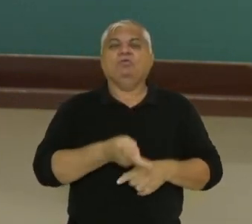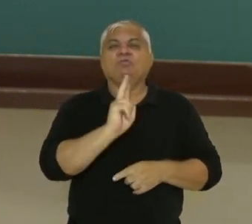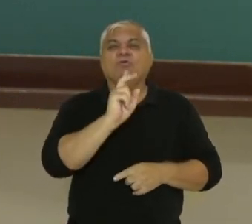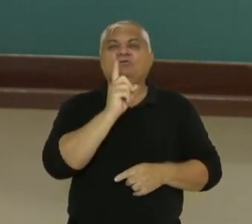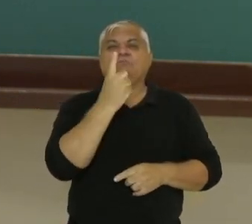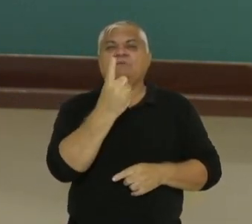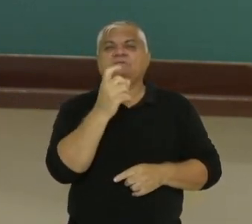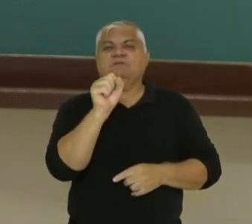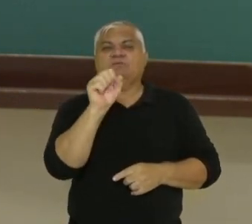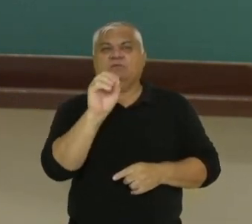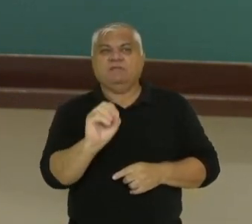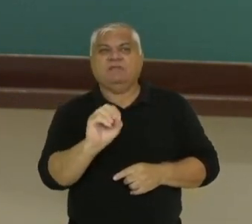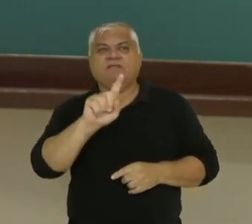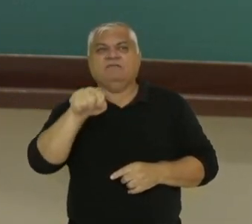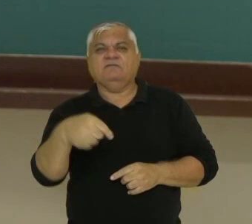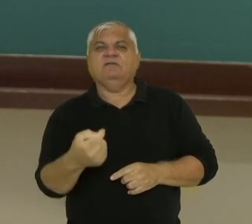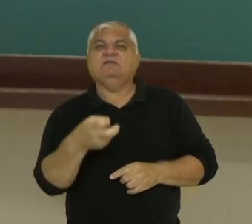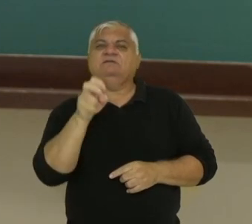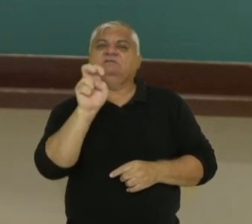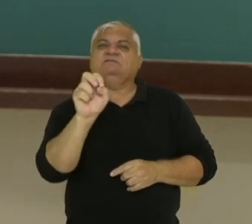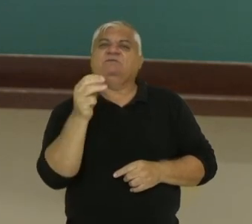de R$